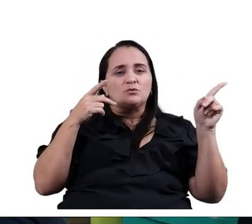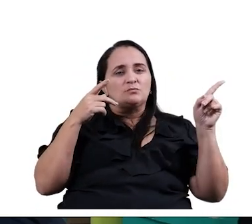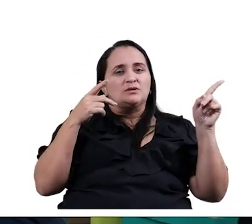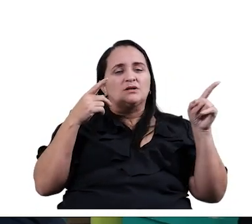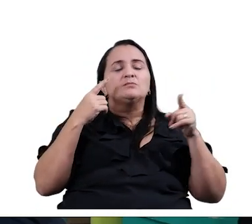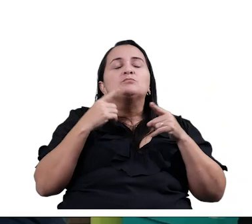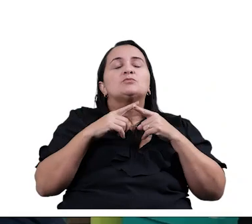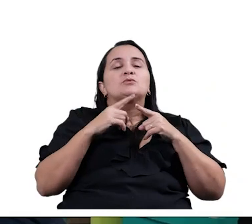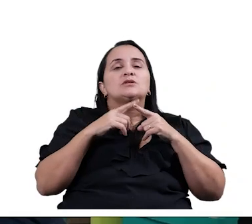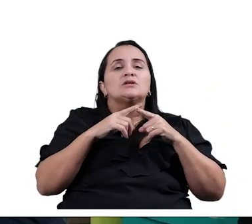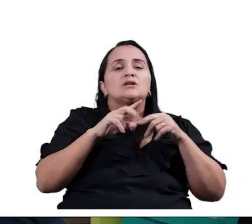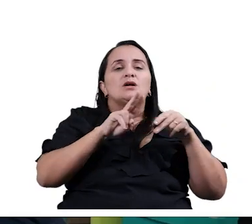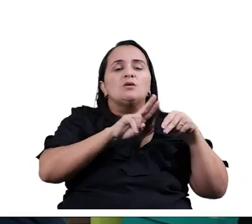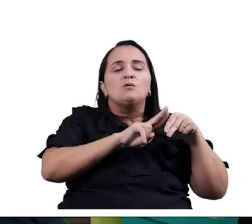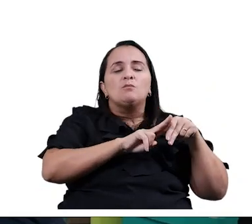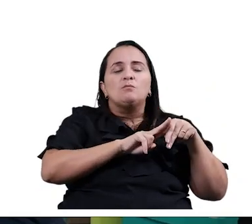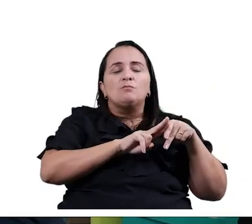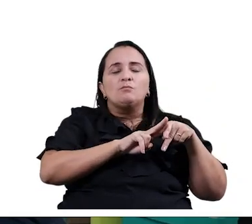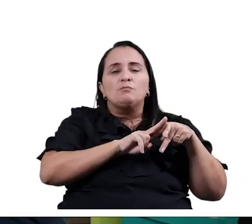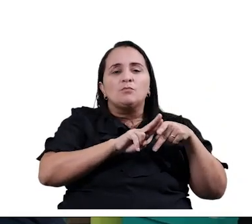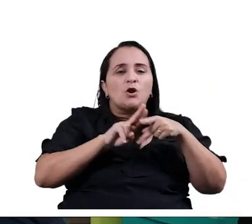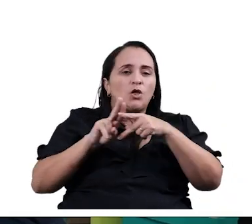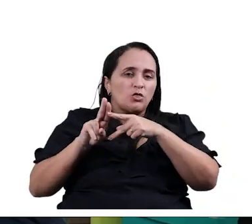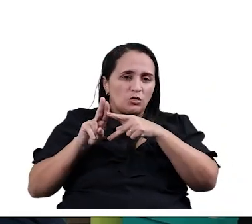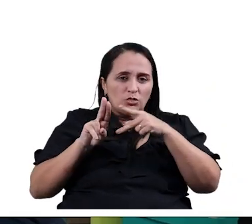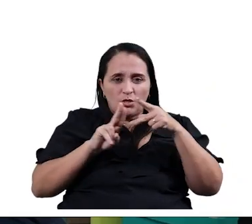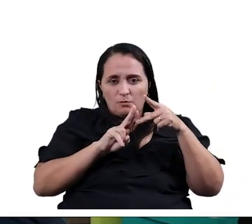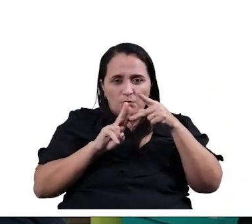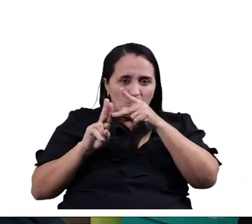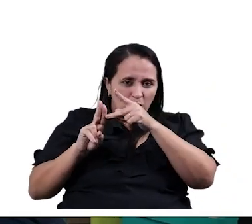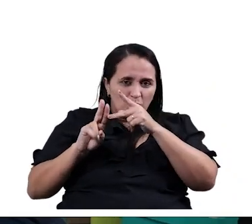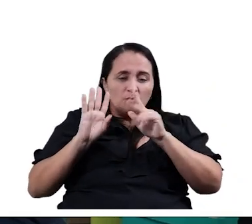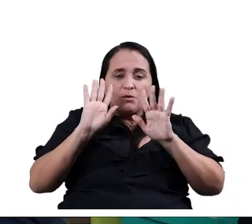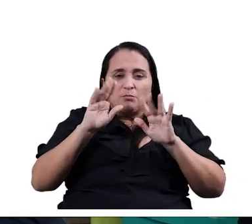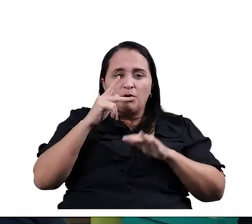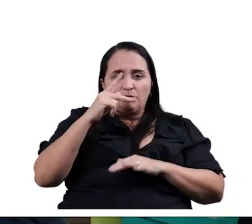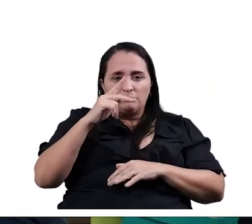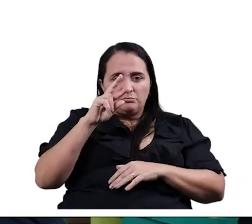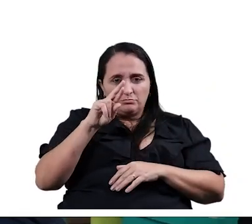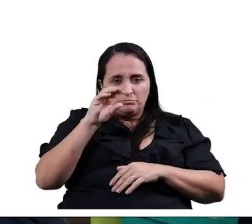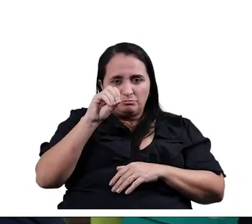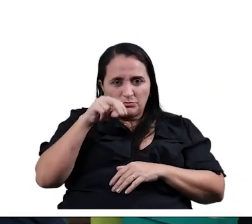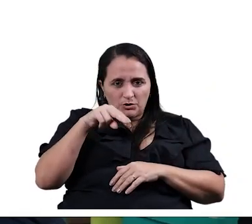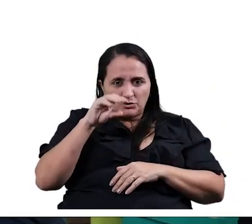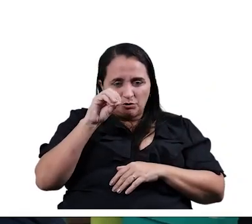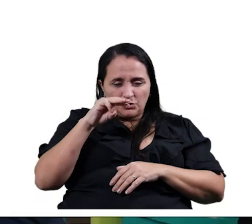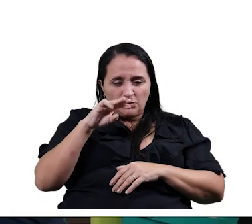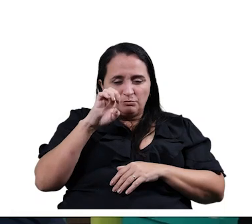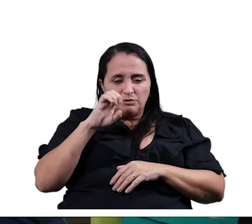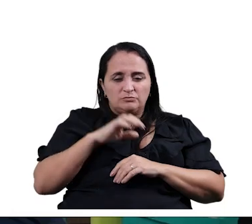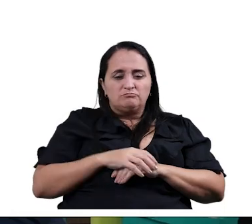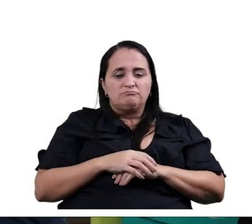os pronomes ajudam a gente a entender isso. Repara. Com